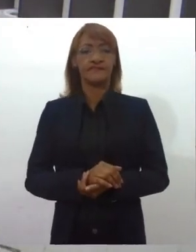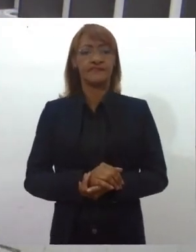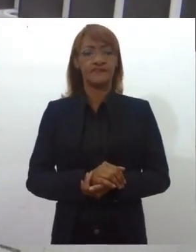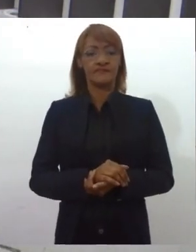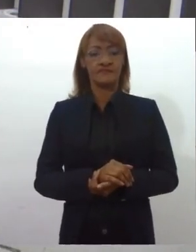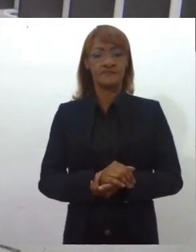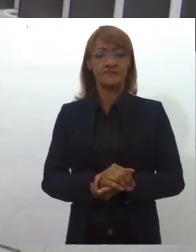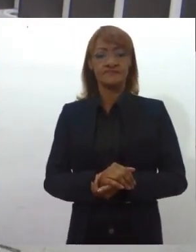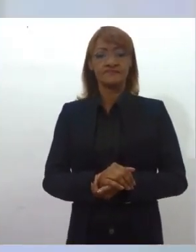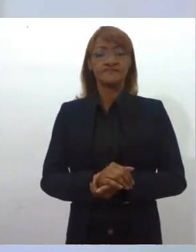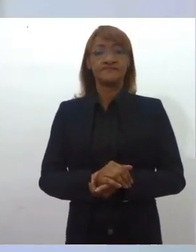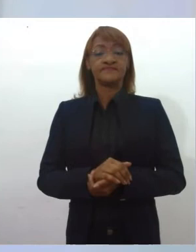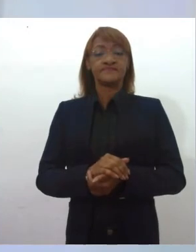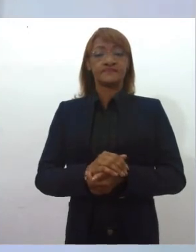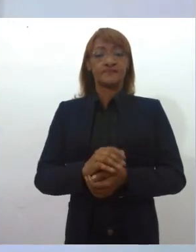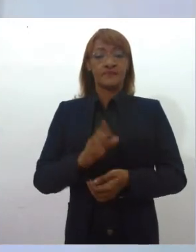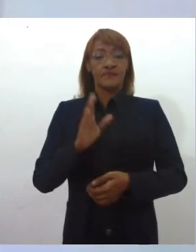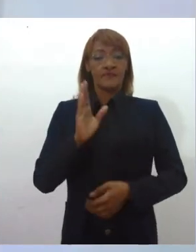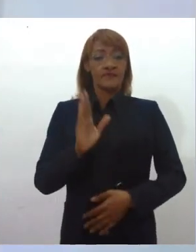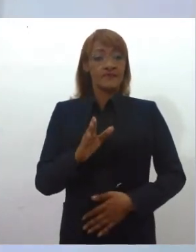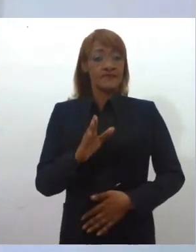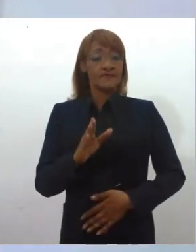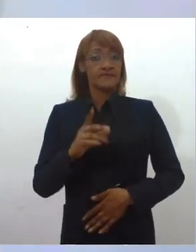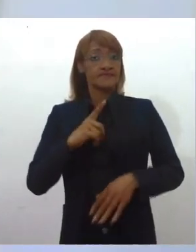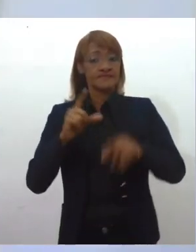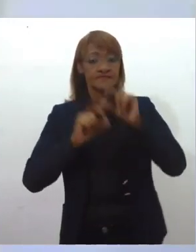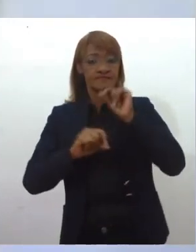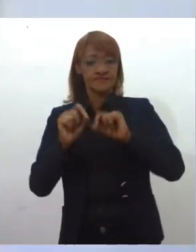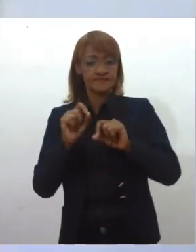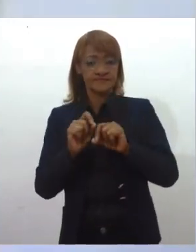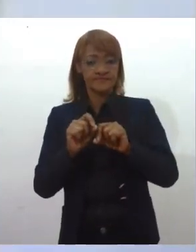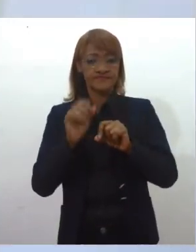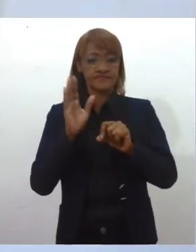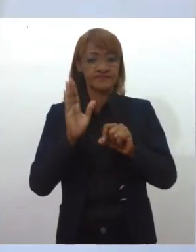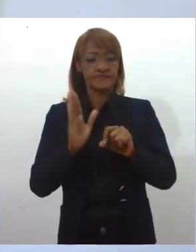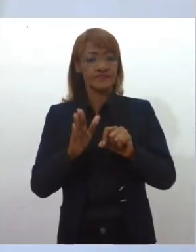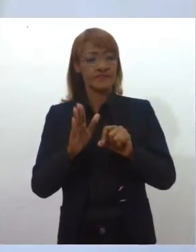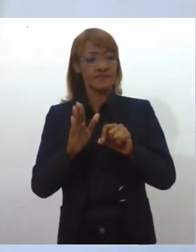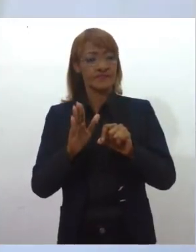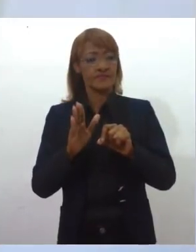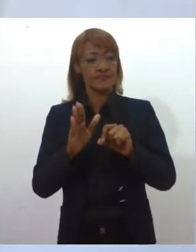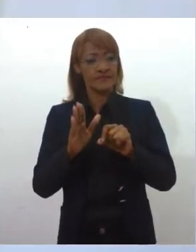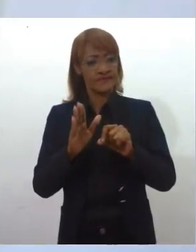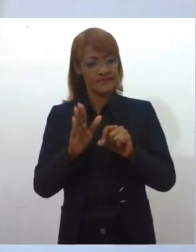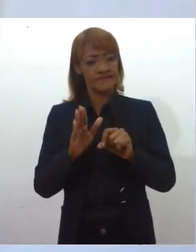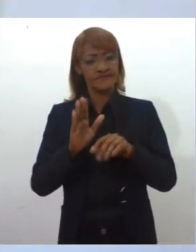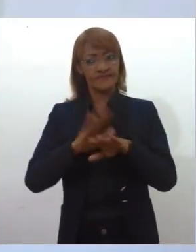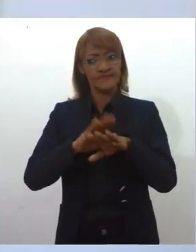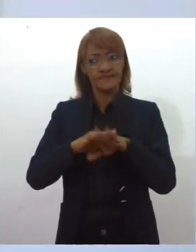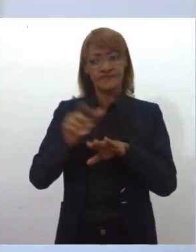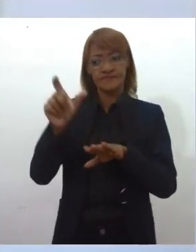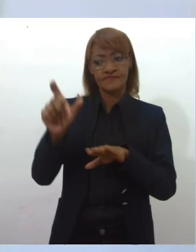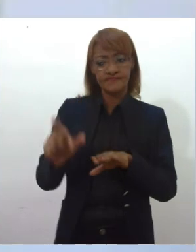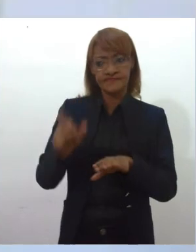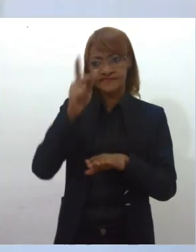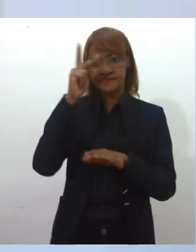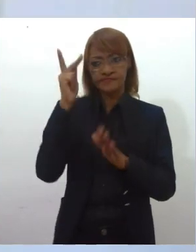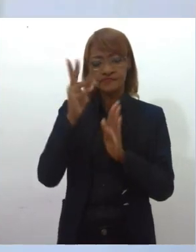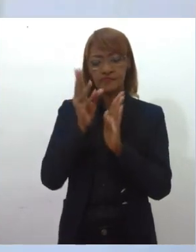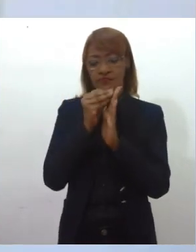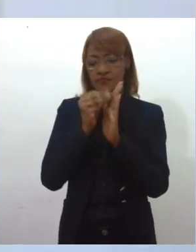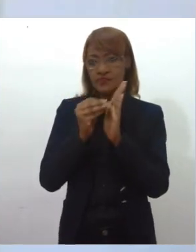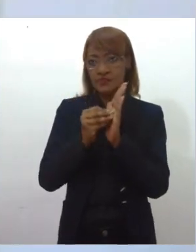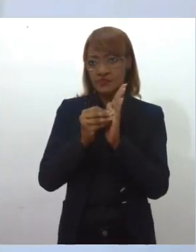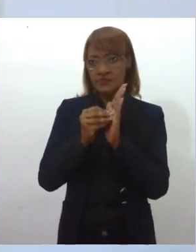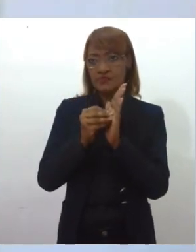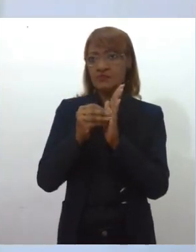Pronto. Passo a passo vai estar disponível no nosso edital. Então, são anexos que os proponentes devem preencher, né,